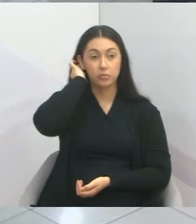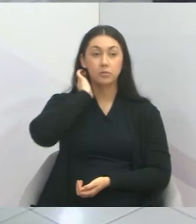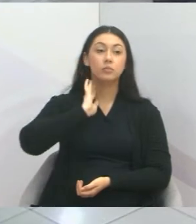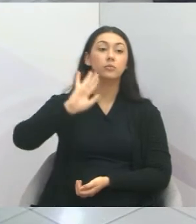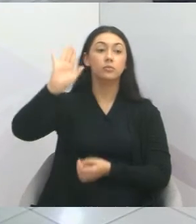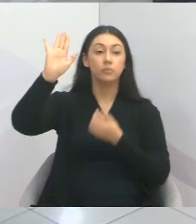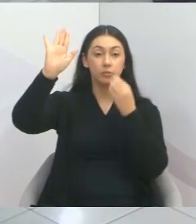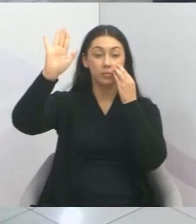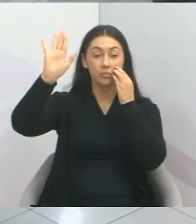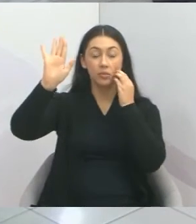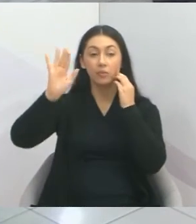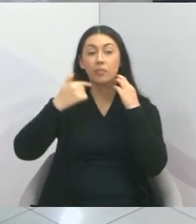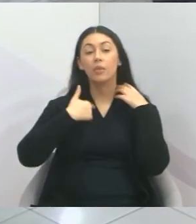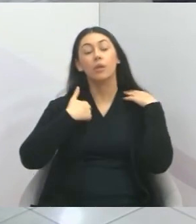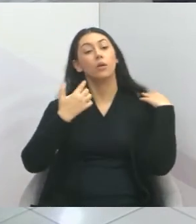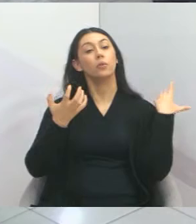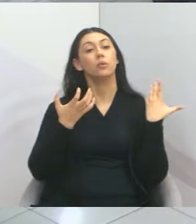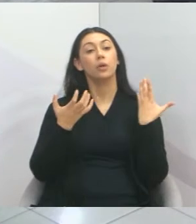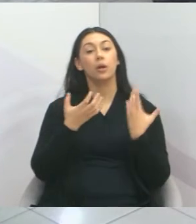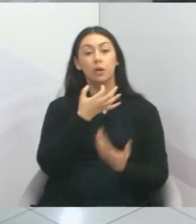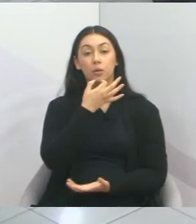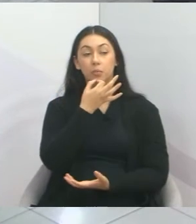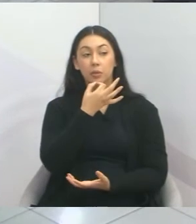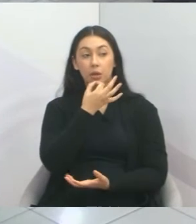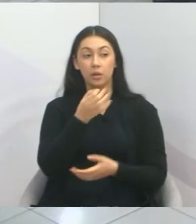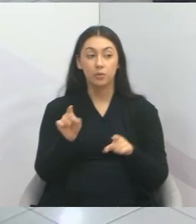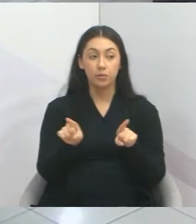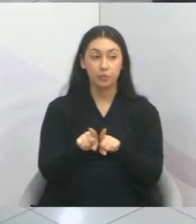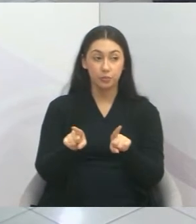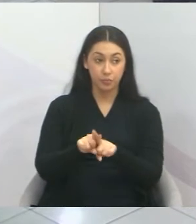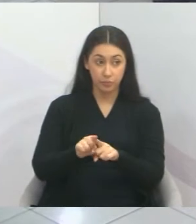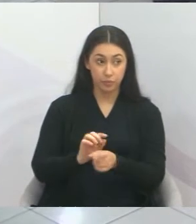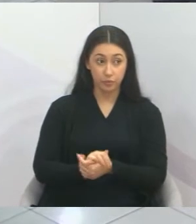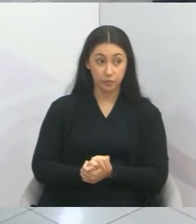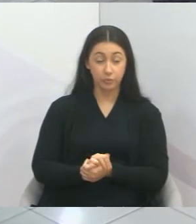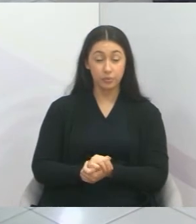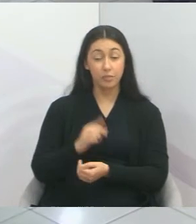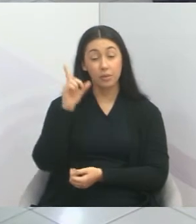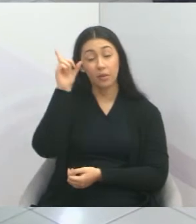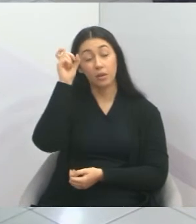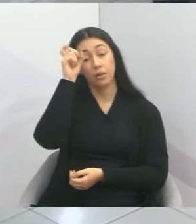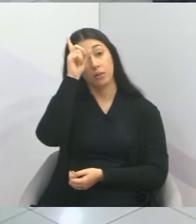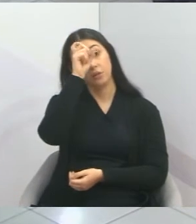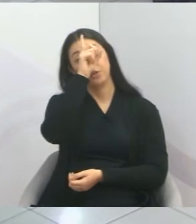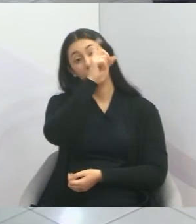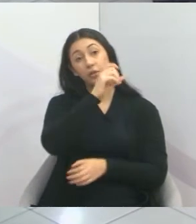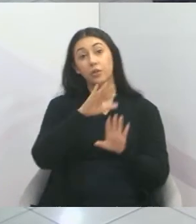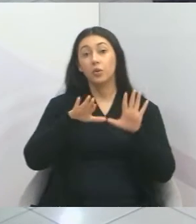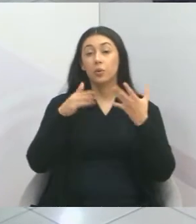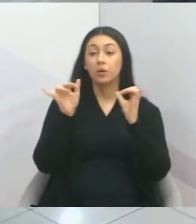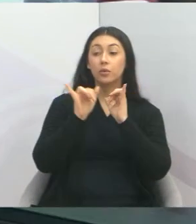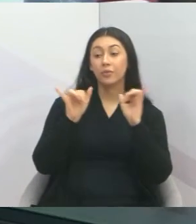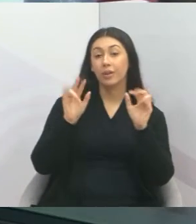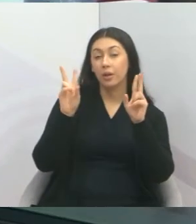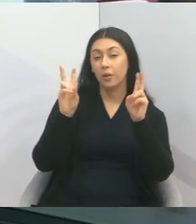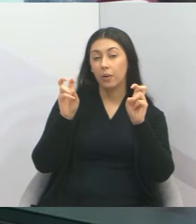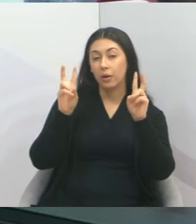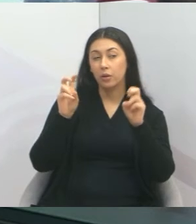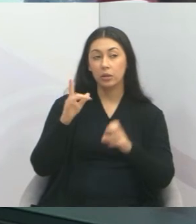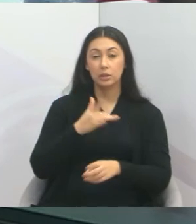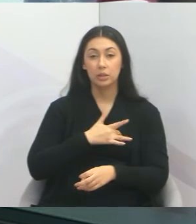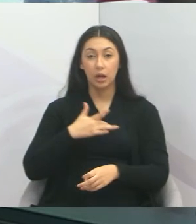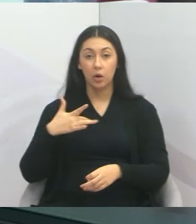o senhor presidente quero colaborar também com o assunto e é muito difícil quando se fala de saúde